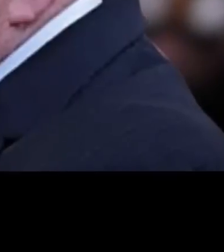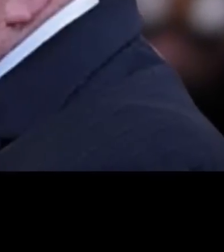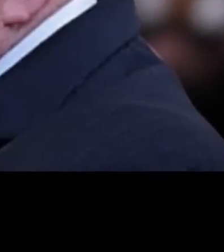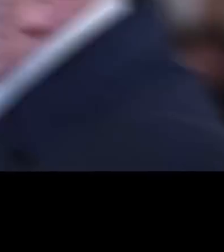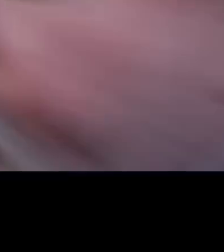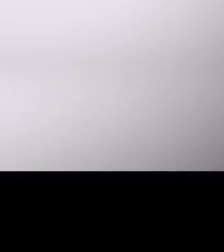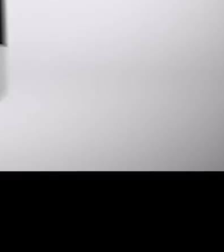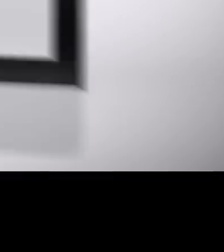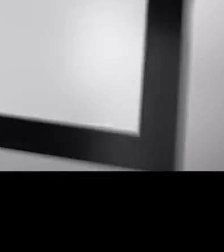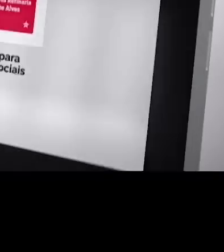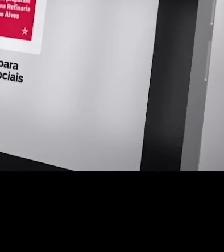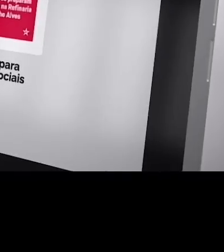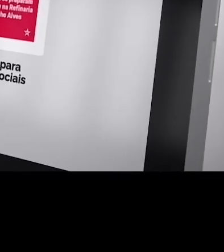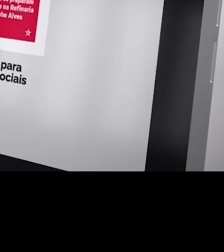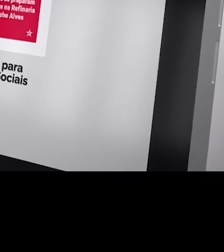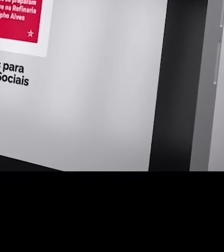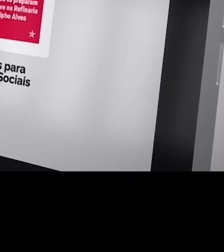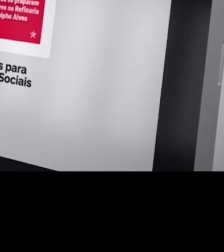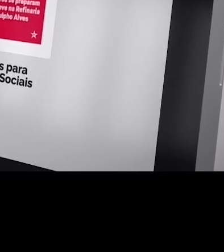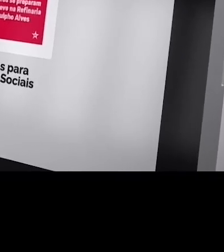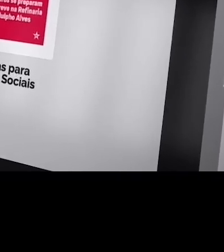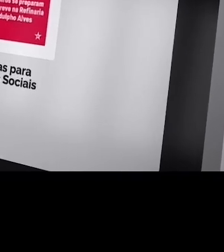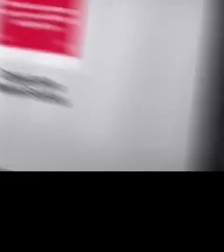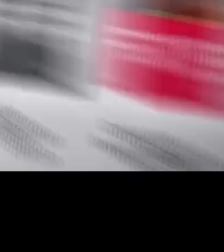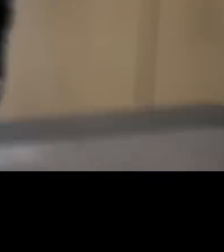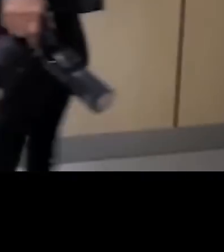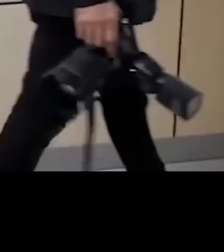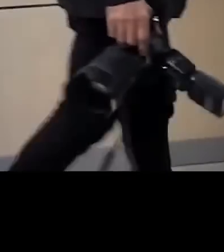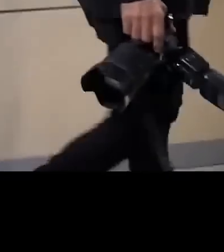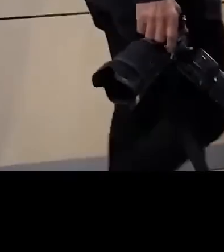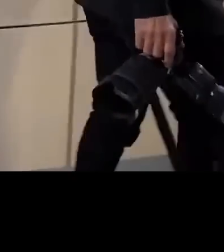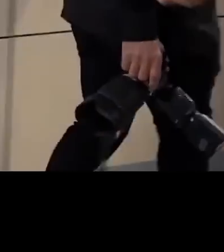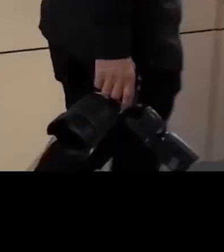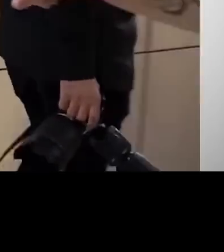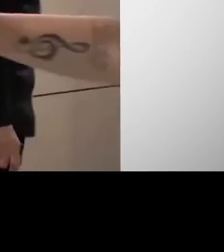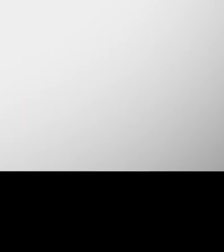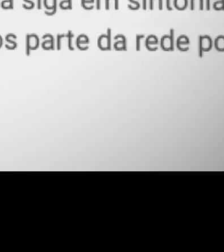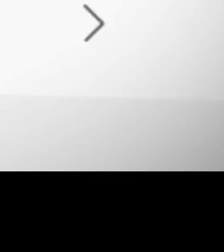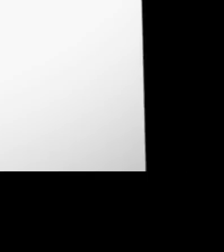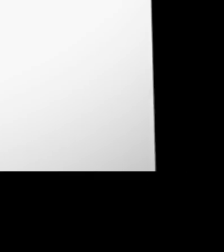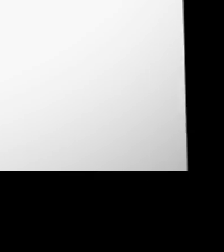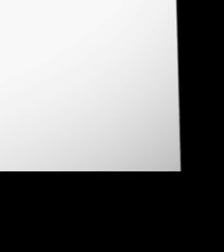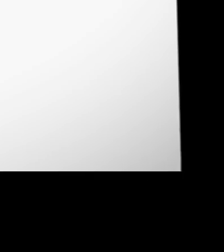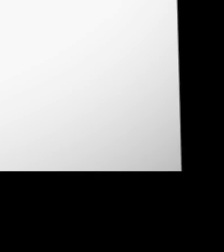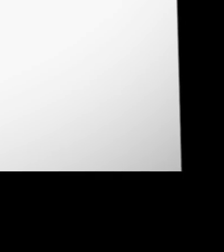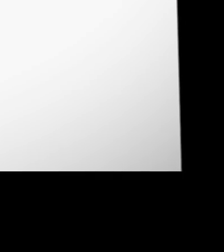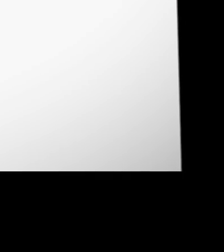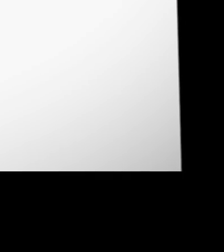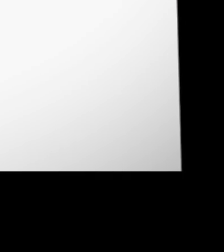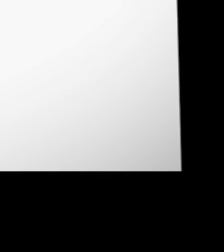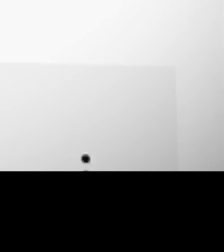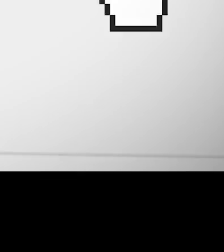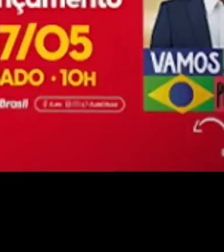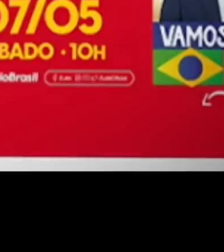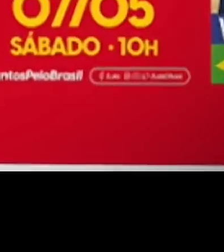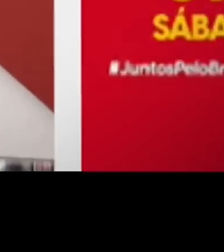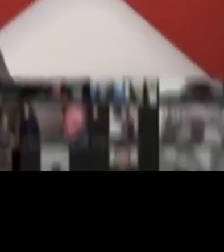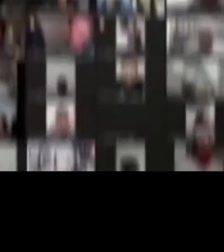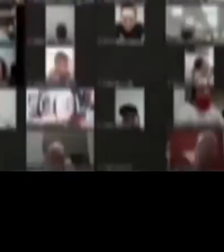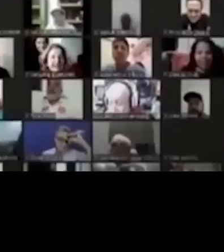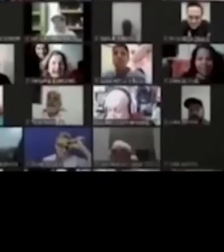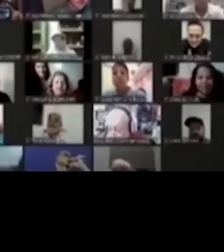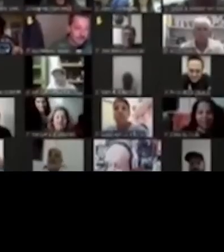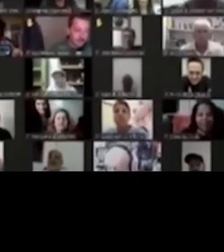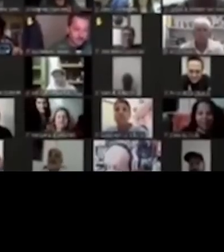Para quem já é da casa, siga em sintonia com a gente. Para quem ainda não é, muito prazer. Fazemos parte da